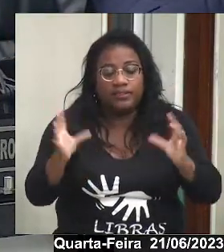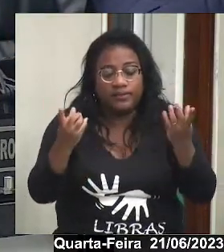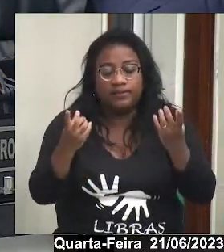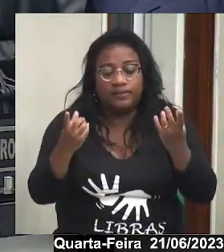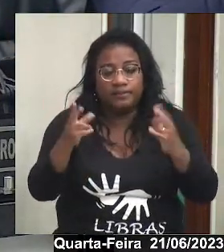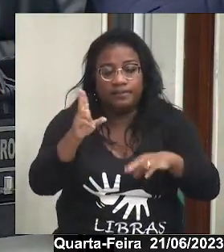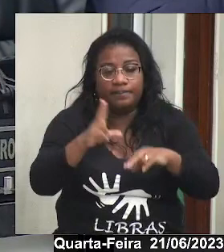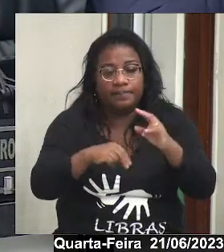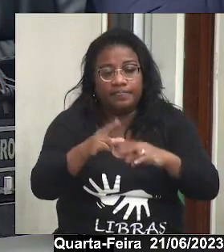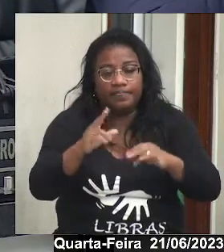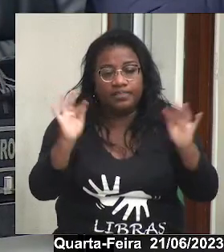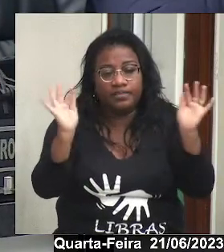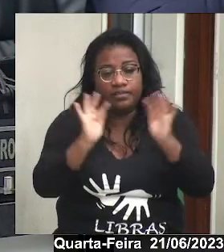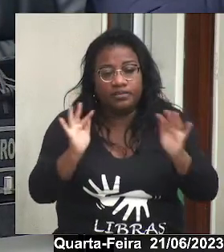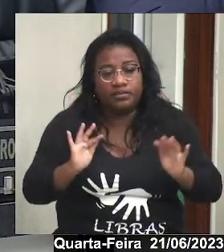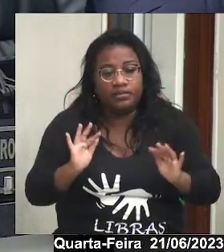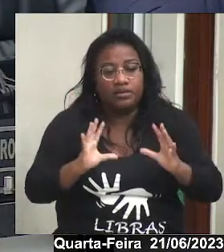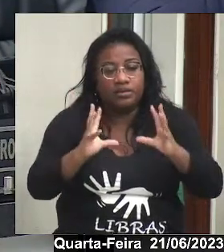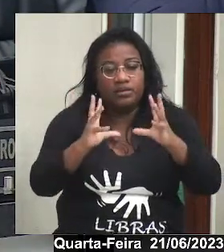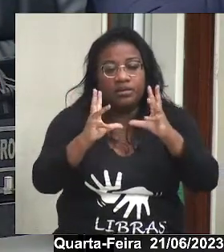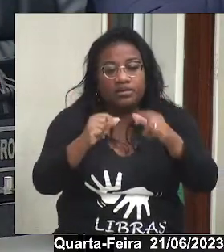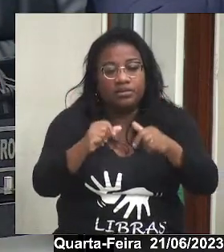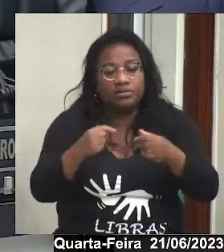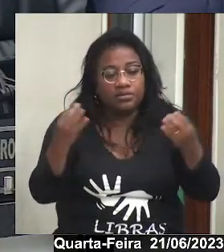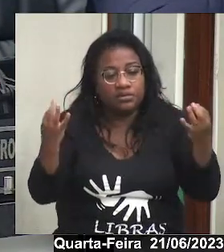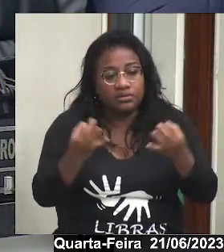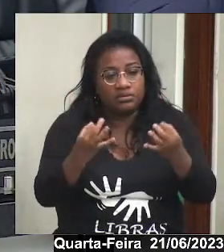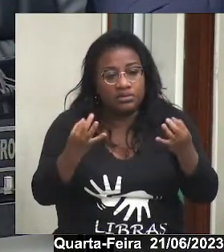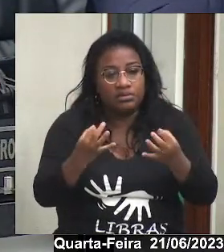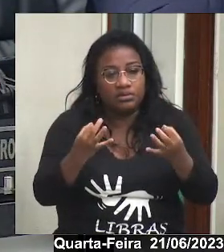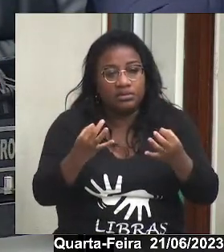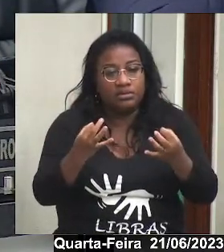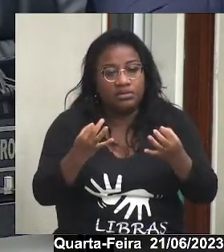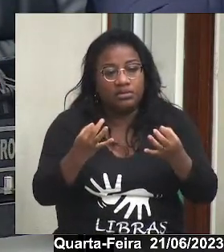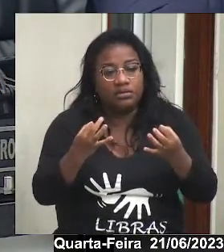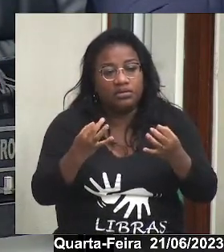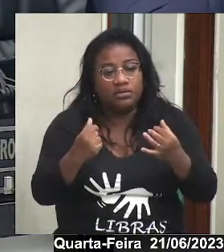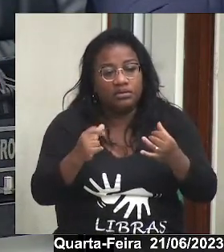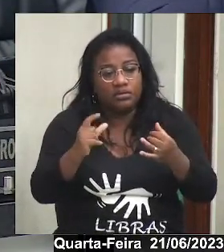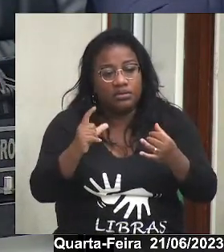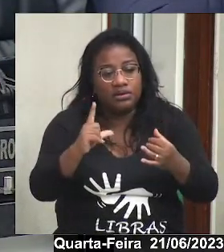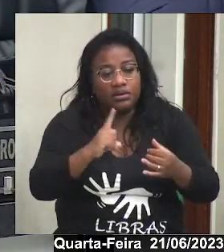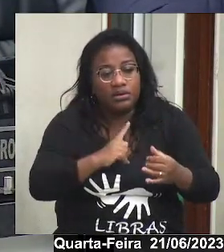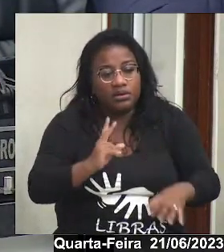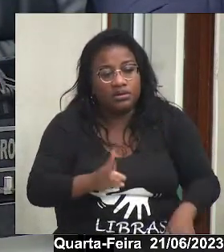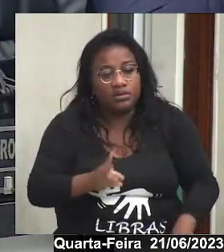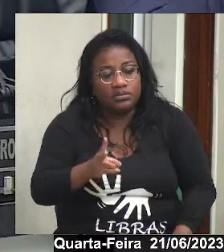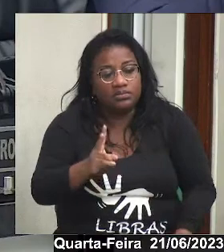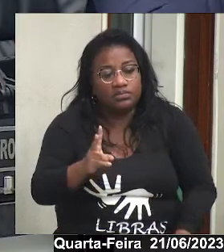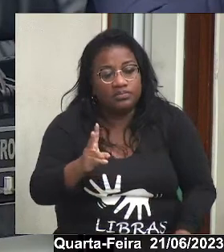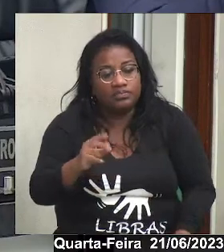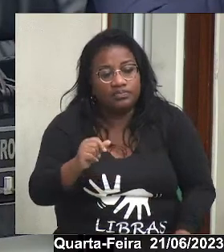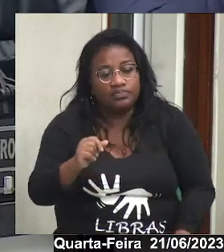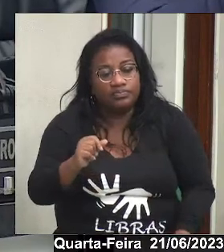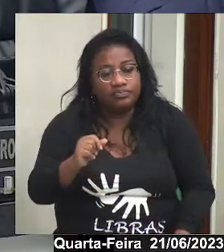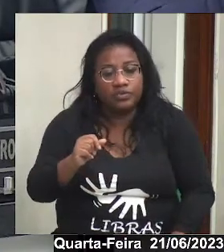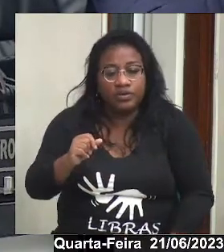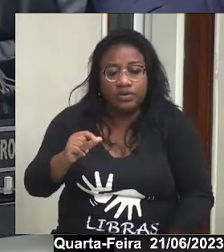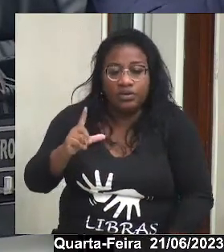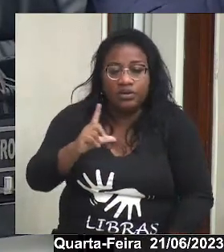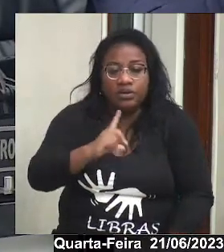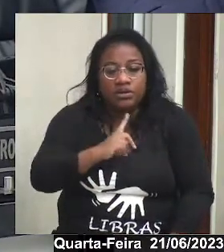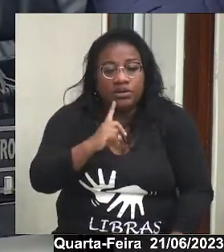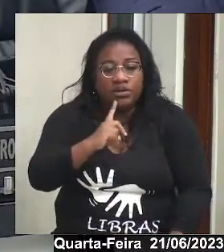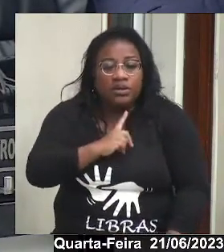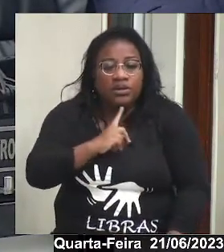festinha junina. Então, fico muito feliz por tudo estar correndo bem, tudo dando certo. Tá? Vamos ver até a possibilidade de fazer mais um fim de semana, conforme